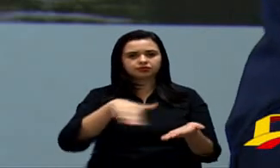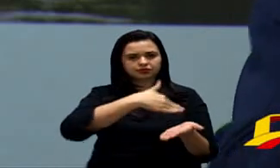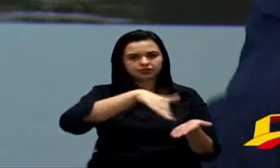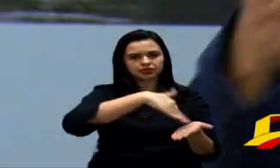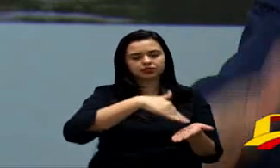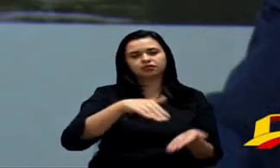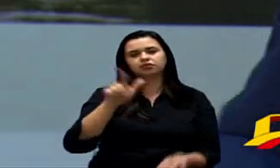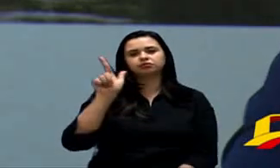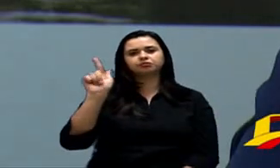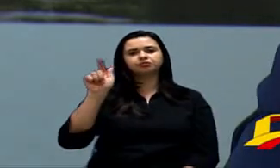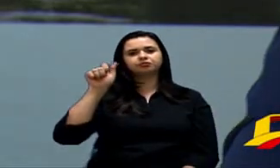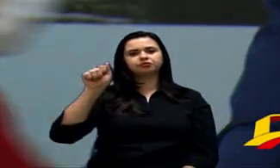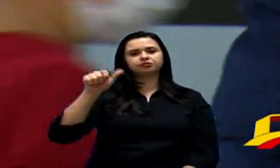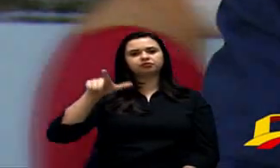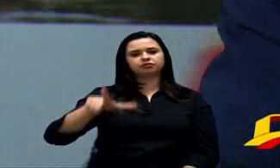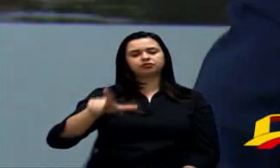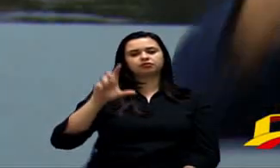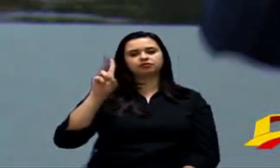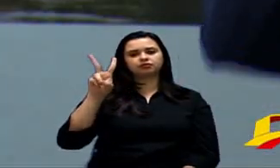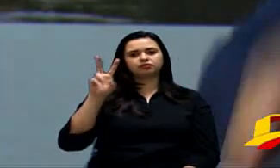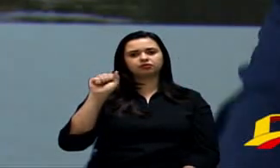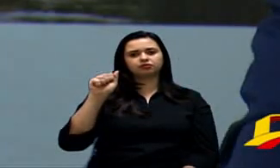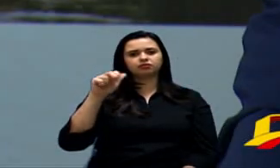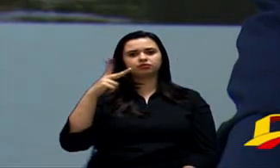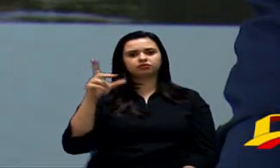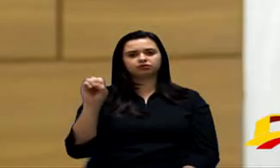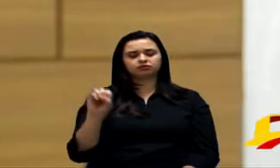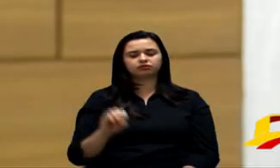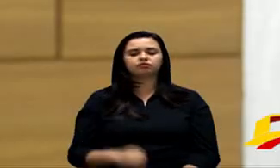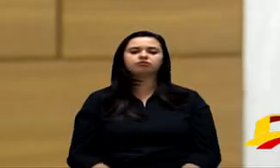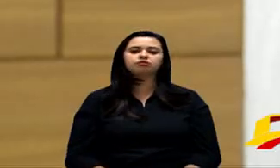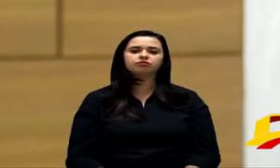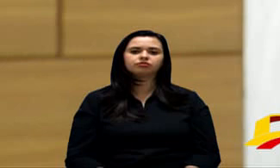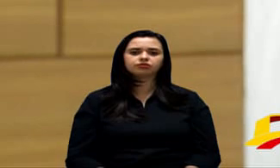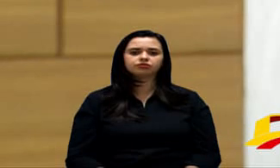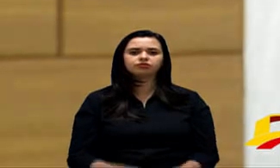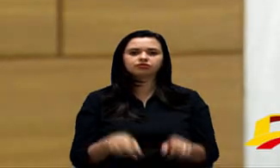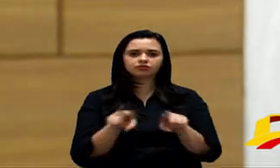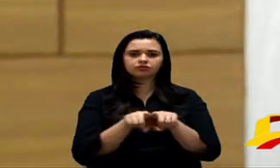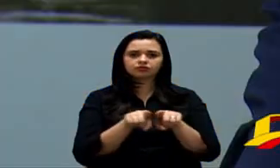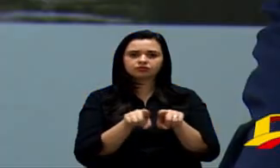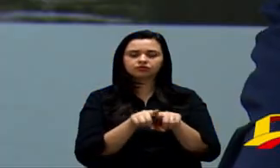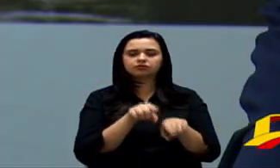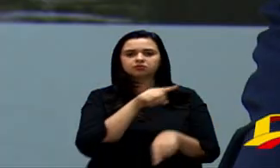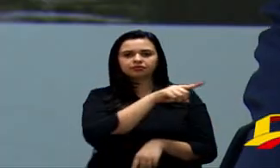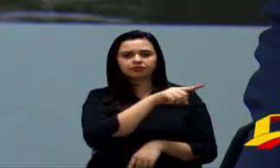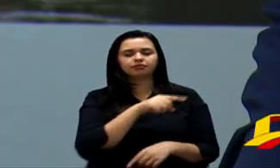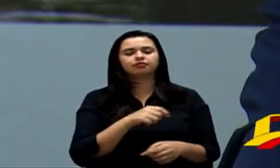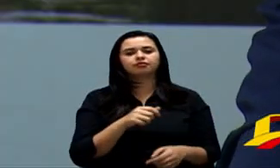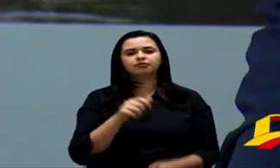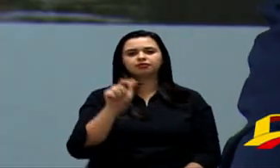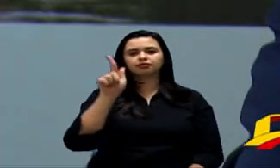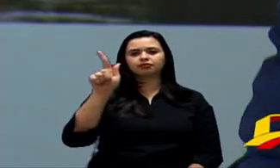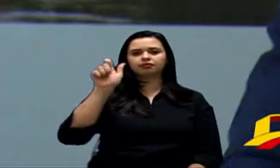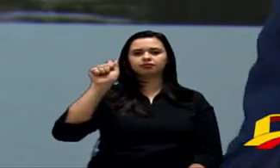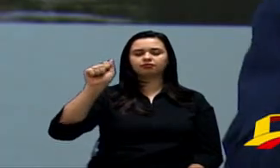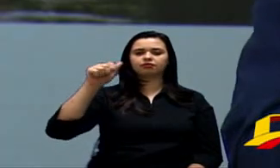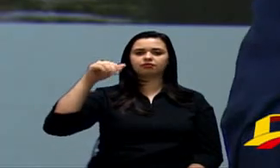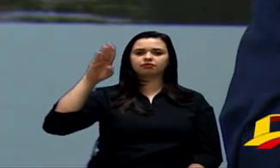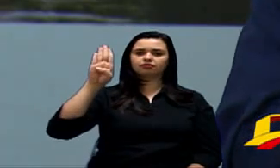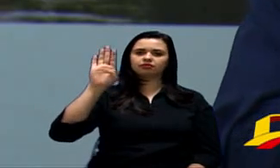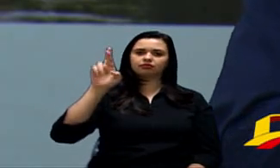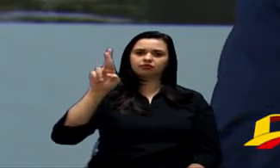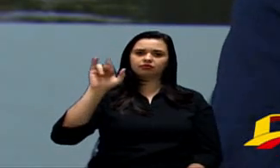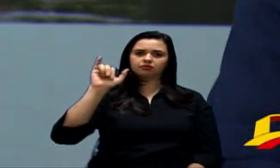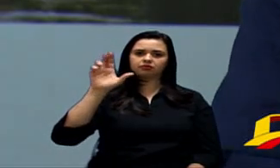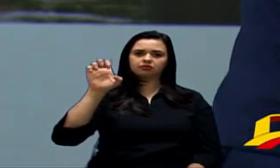Galvão, cumprimentar a todos aqui na mesa estendida. Em nome do Gabriel Bittencourt, né, ativista também, cumprimentar a todos presentes aqui no